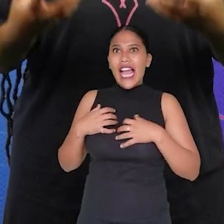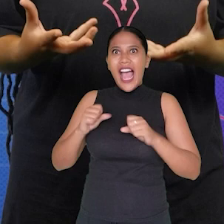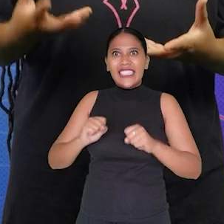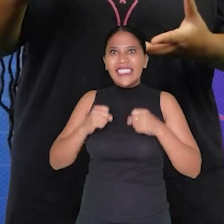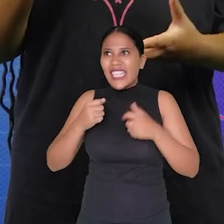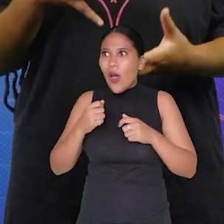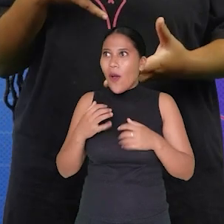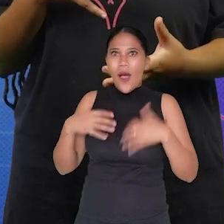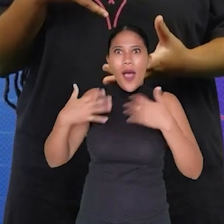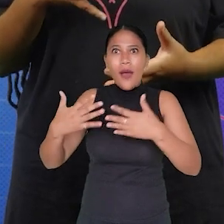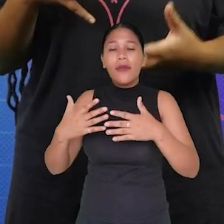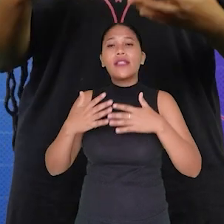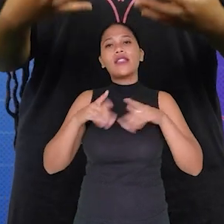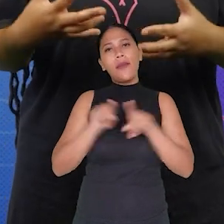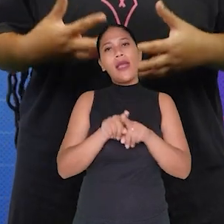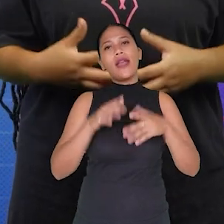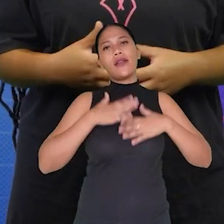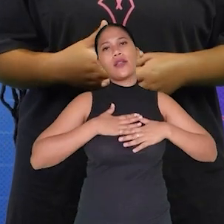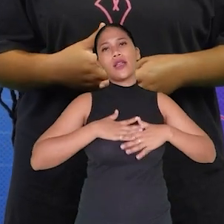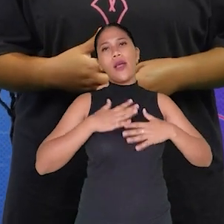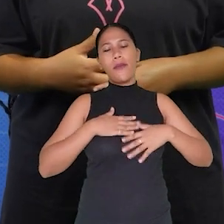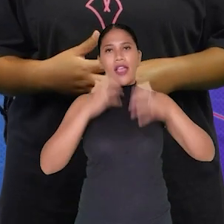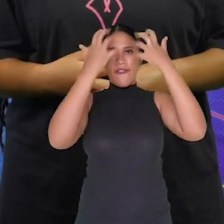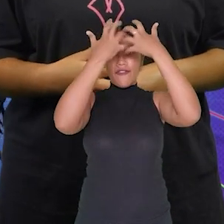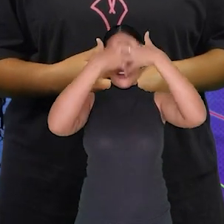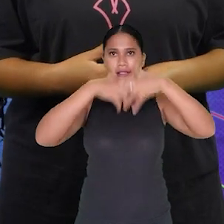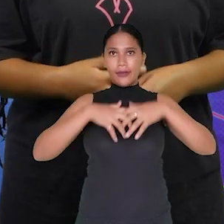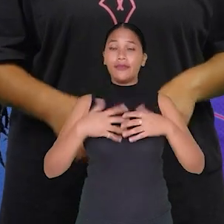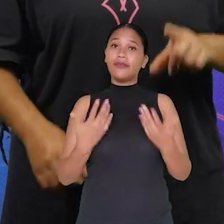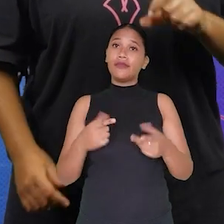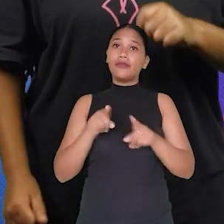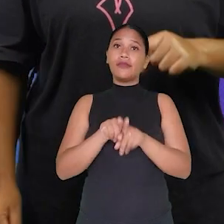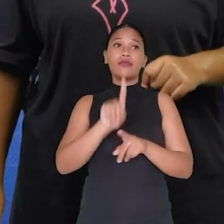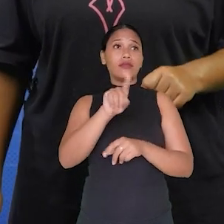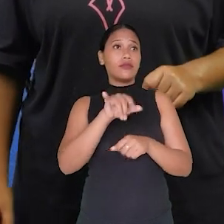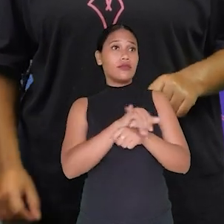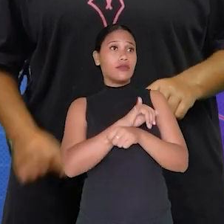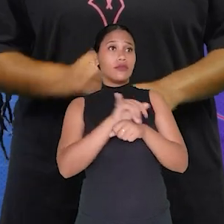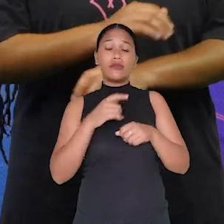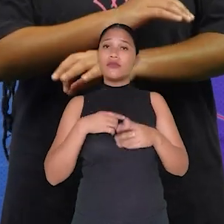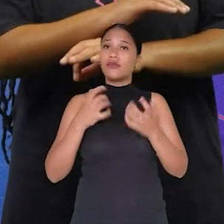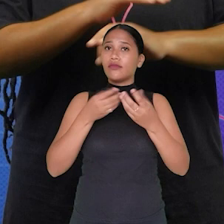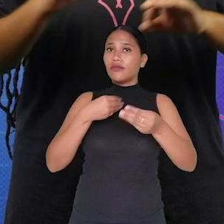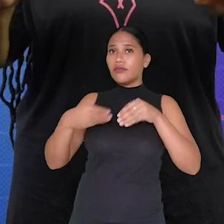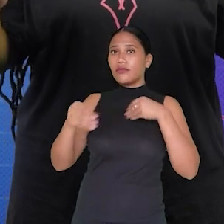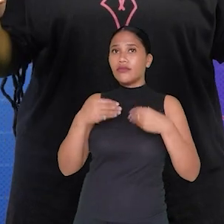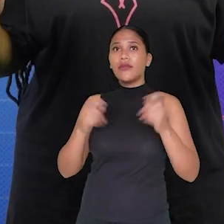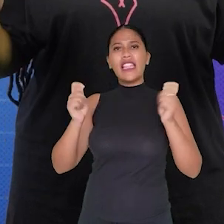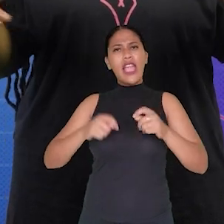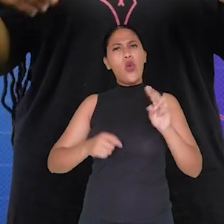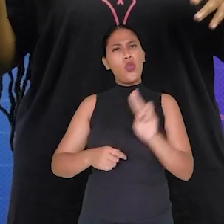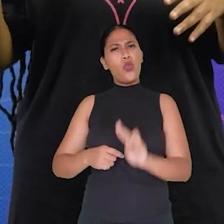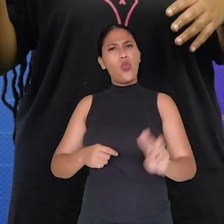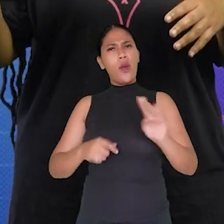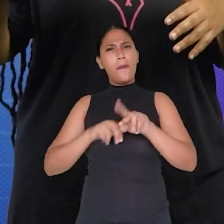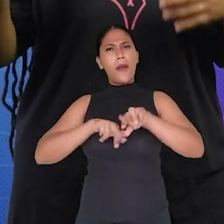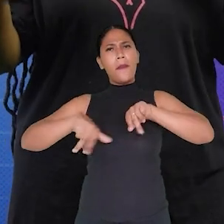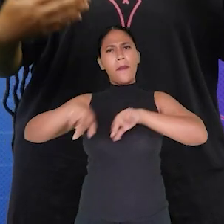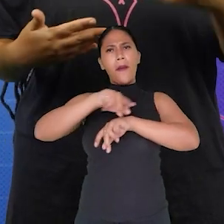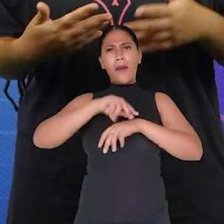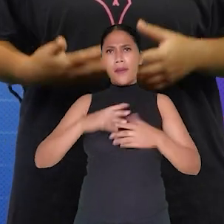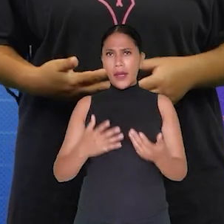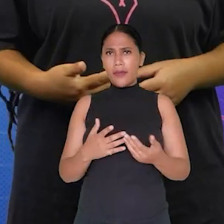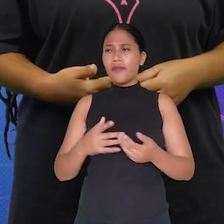de tensão e ação, mas também momentos de calmaria e reflexão. O gráfico de ritmo é uma ferramenta flexível e pode ser